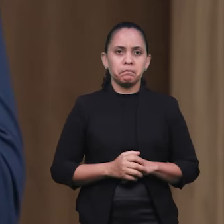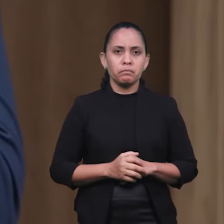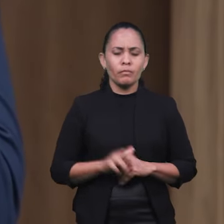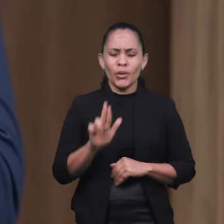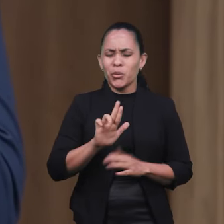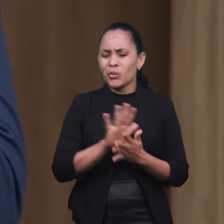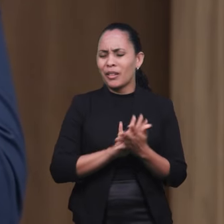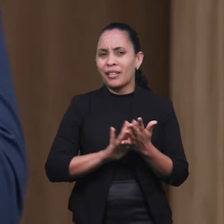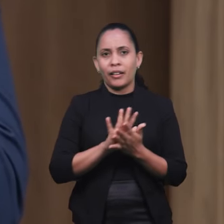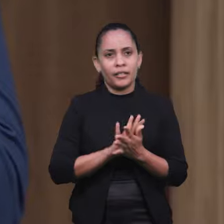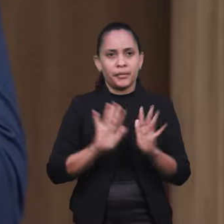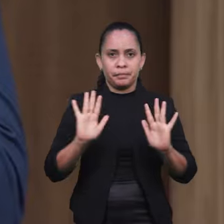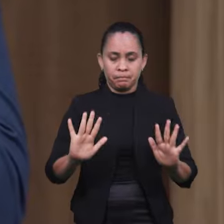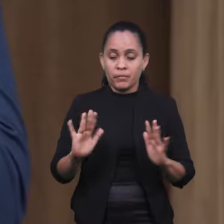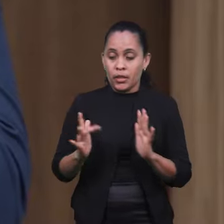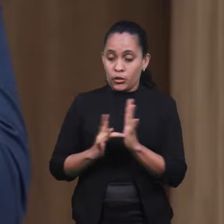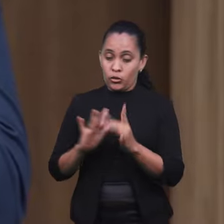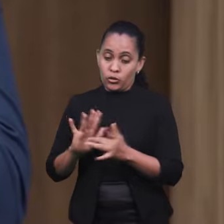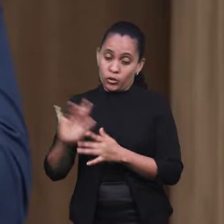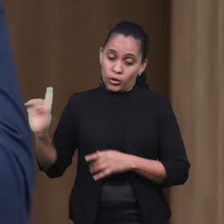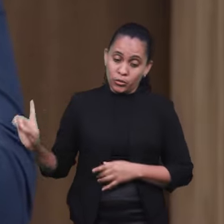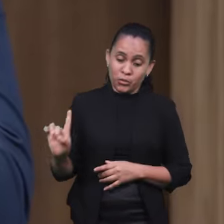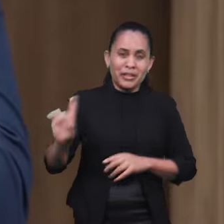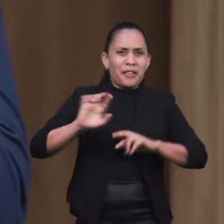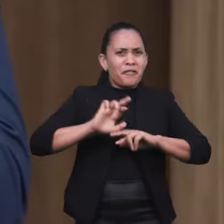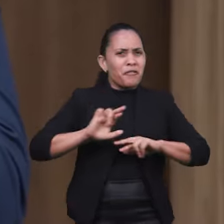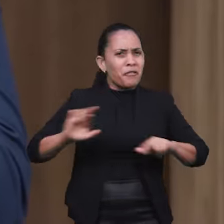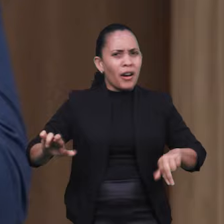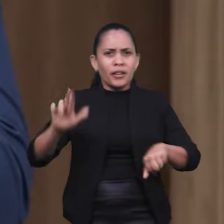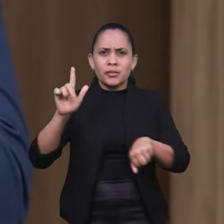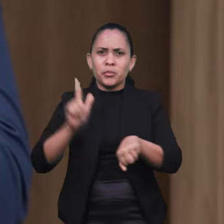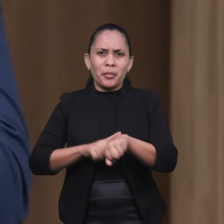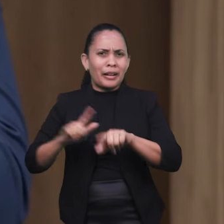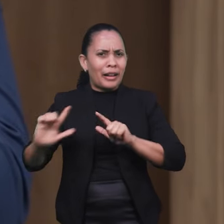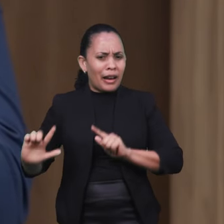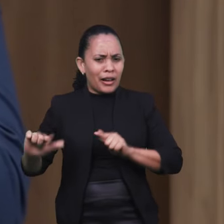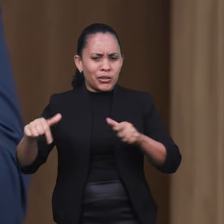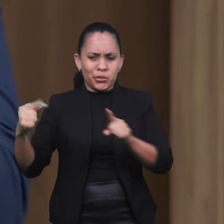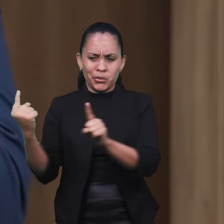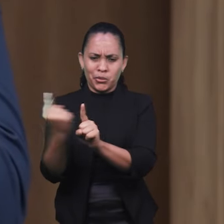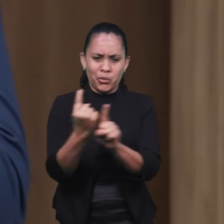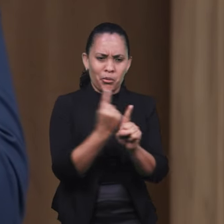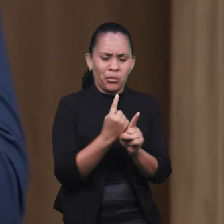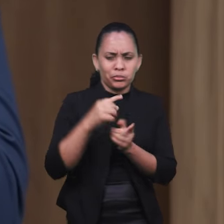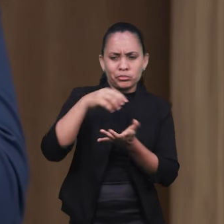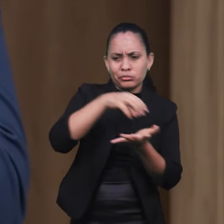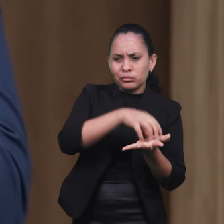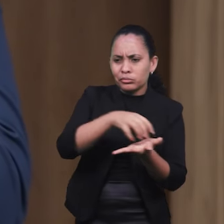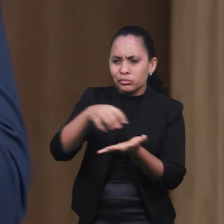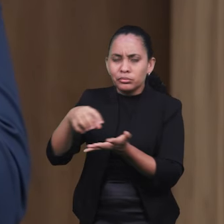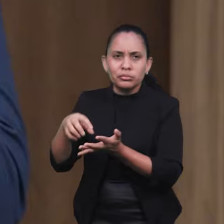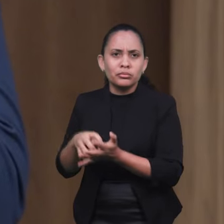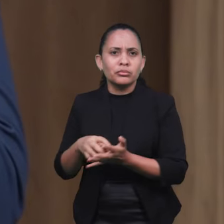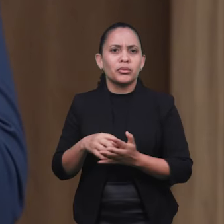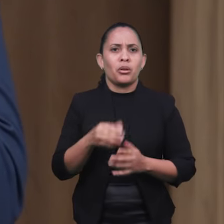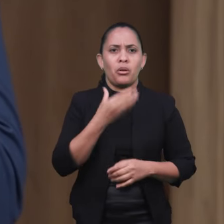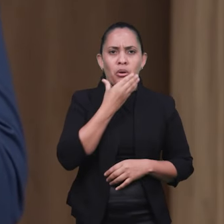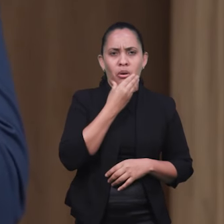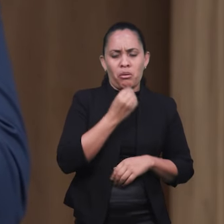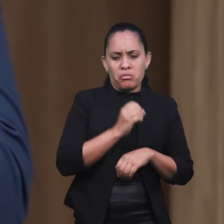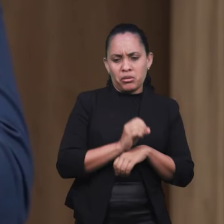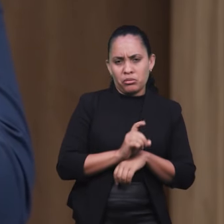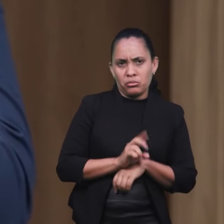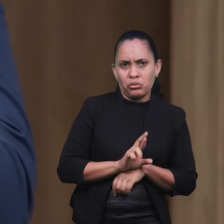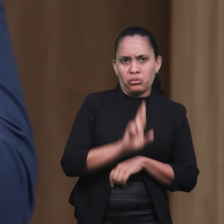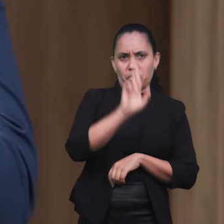oferecer. Tanto é que Jesus, por vários momentos que ele teve encontro em sinagogas com